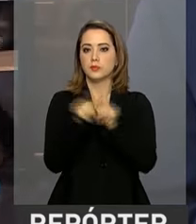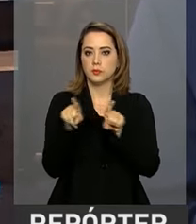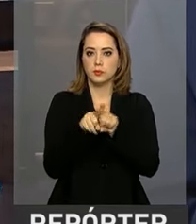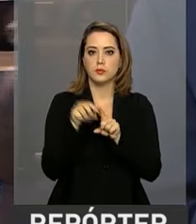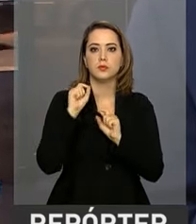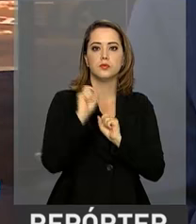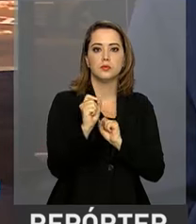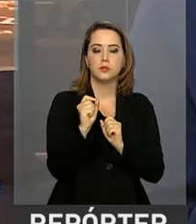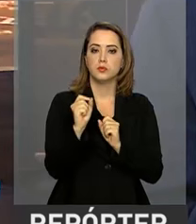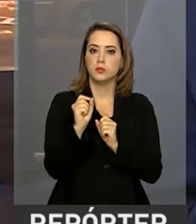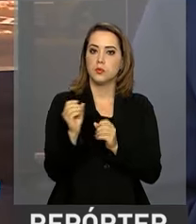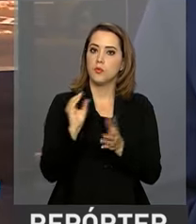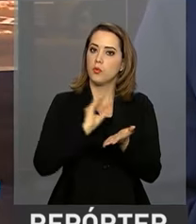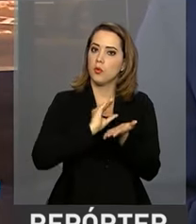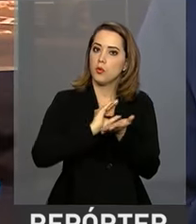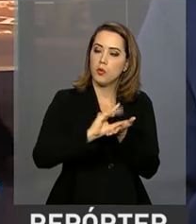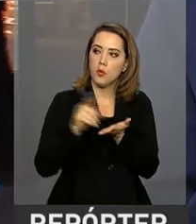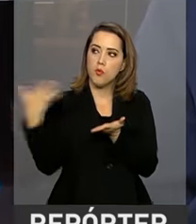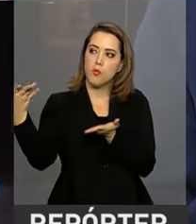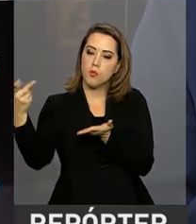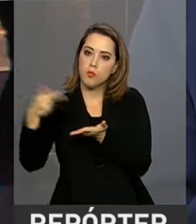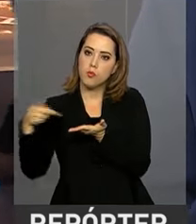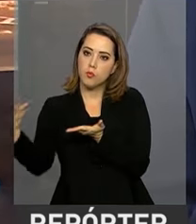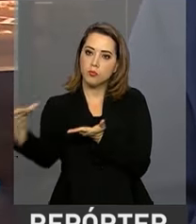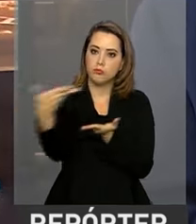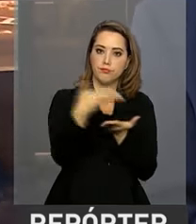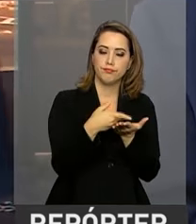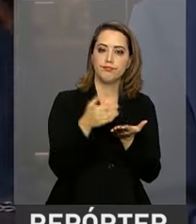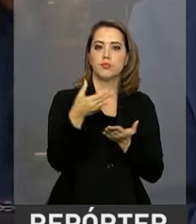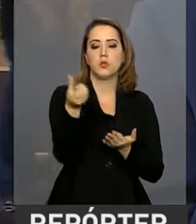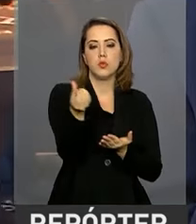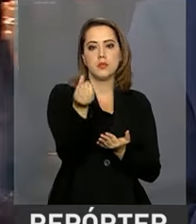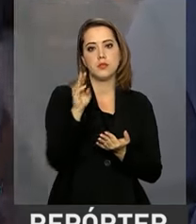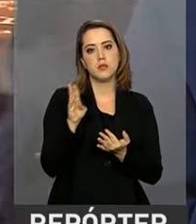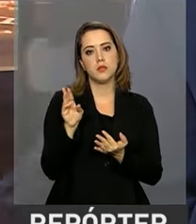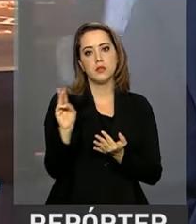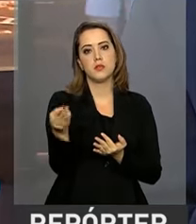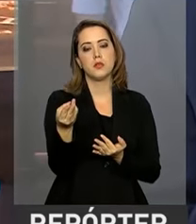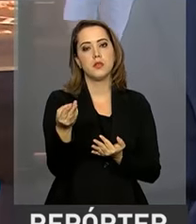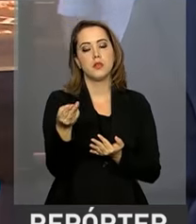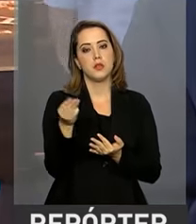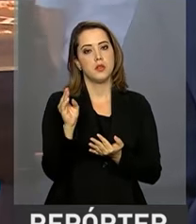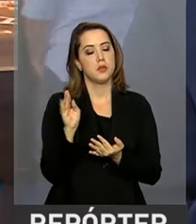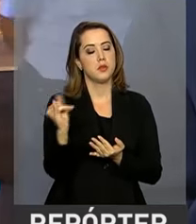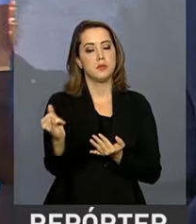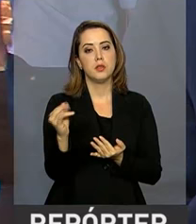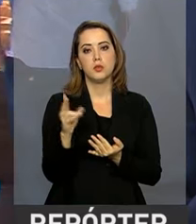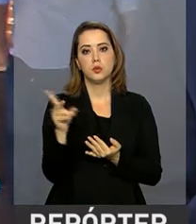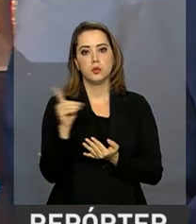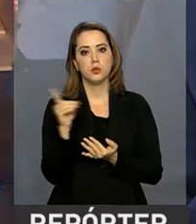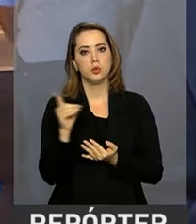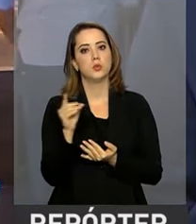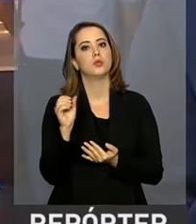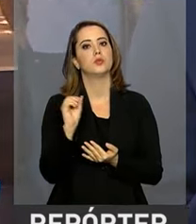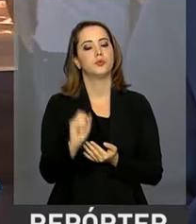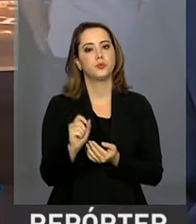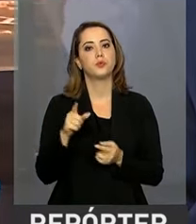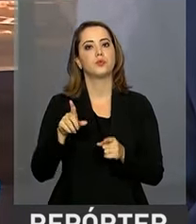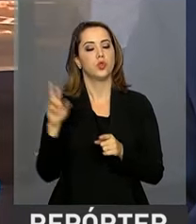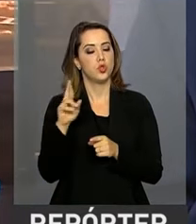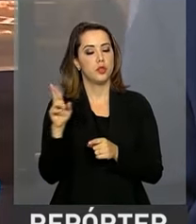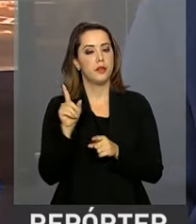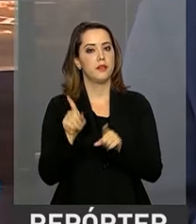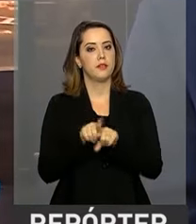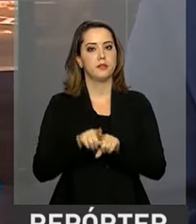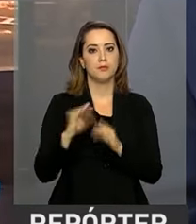investimento direto no Brasil no mês de Maio foi de R 6 bilhões 100 milhões deais um resultado acima